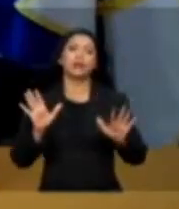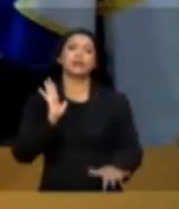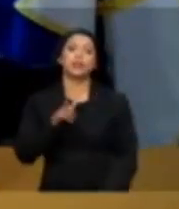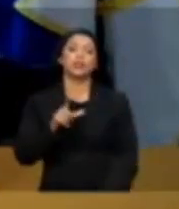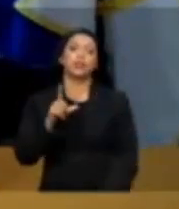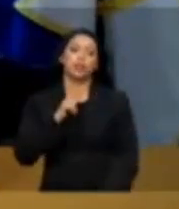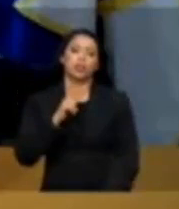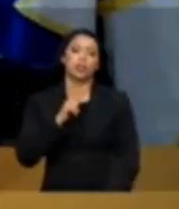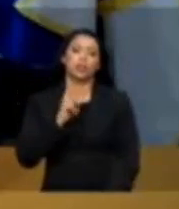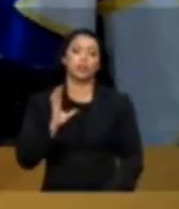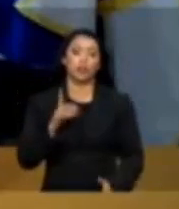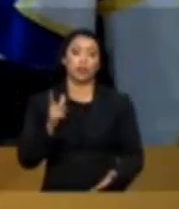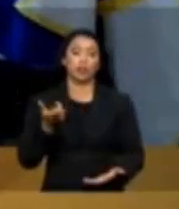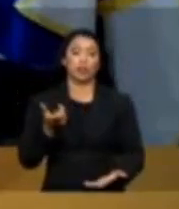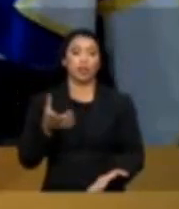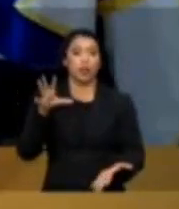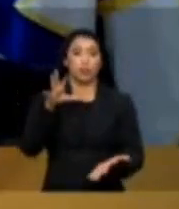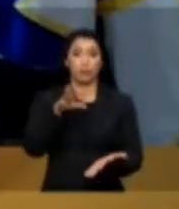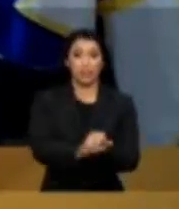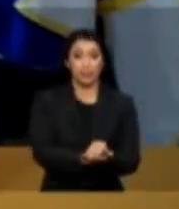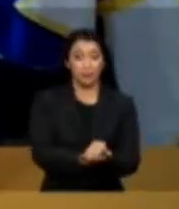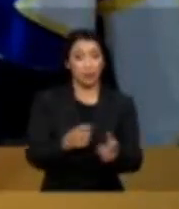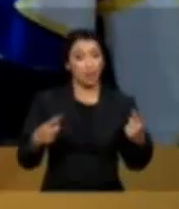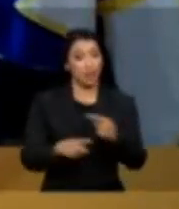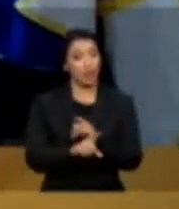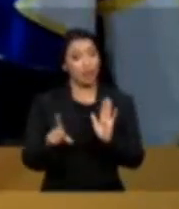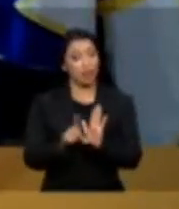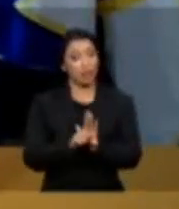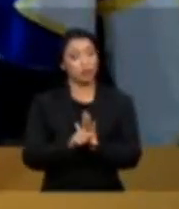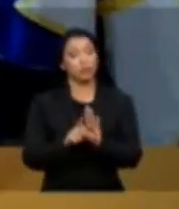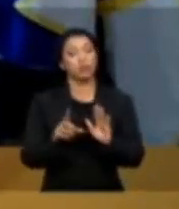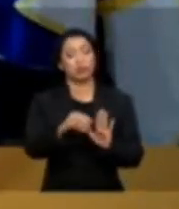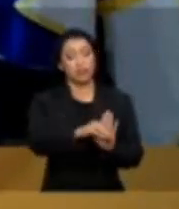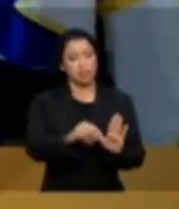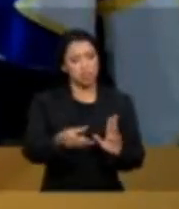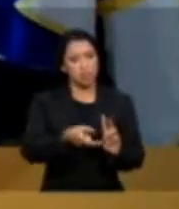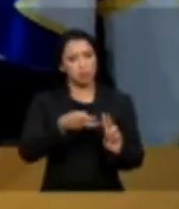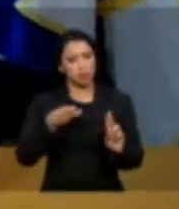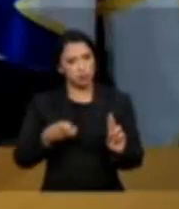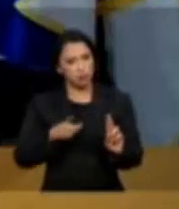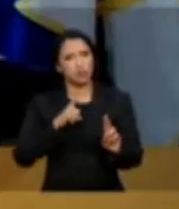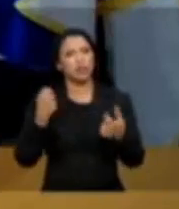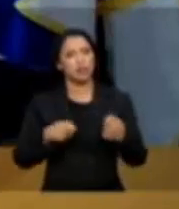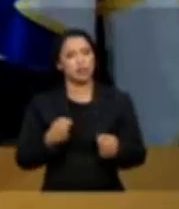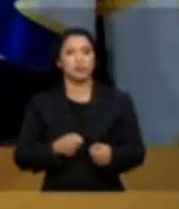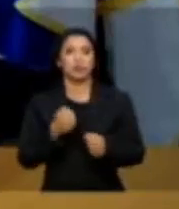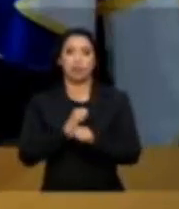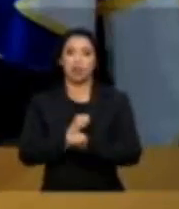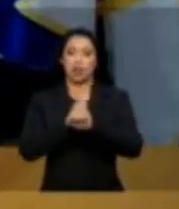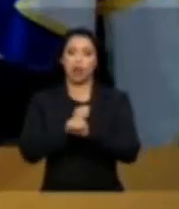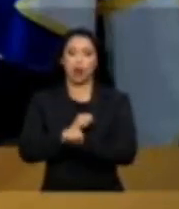houver apossamento ilícito das terras dos índios. É preciso que se diga com